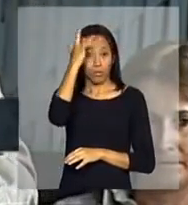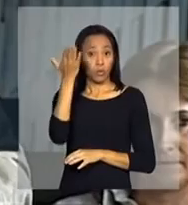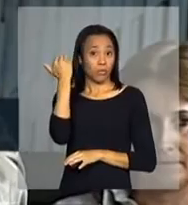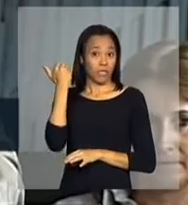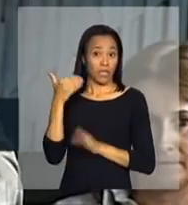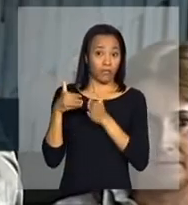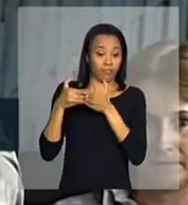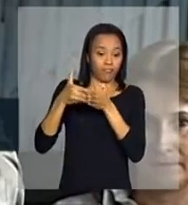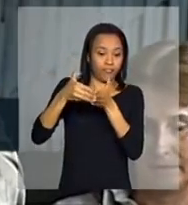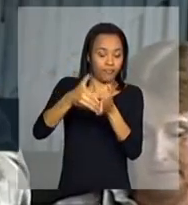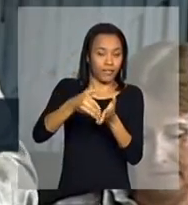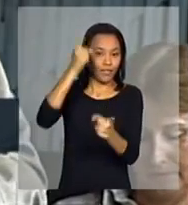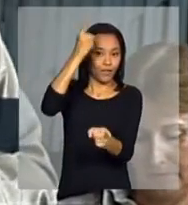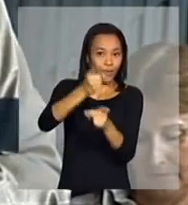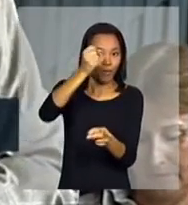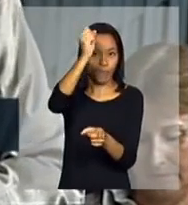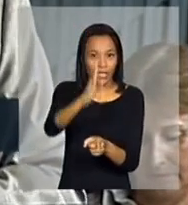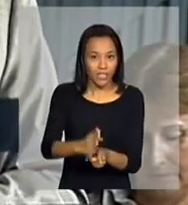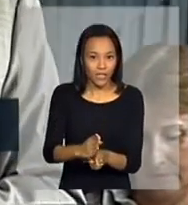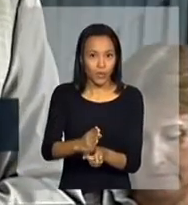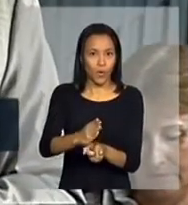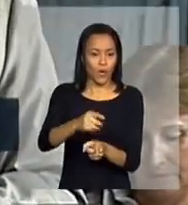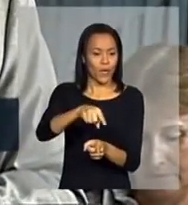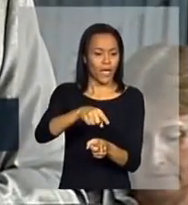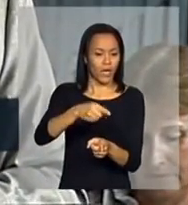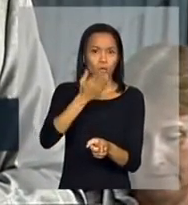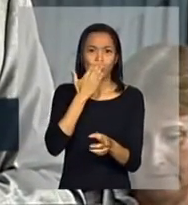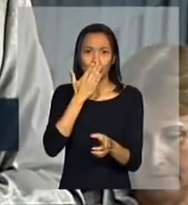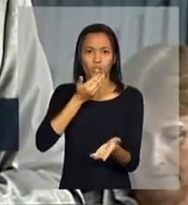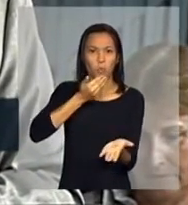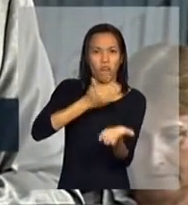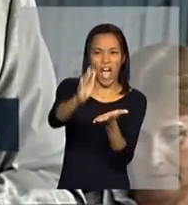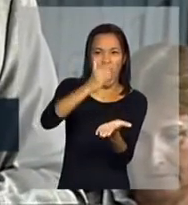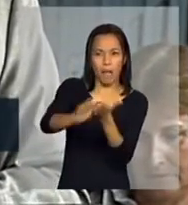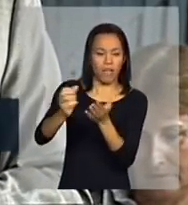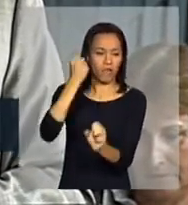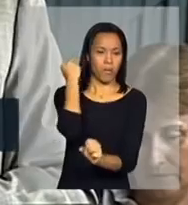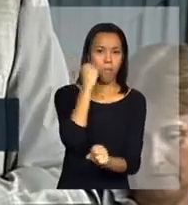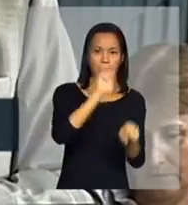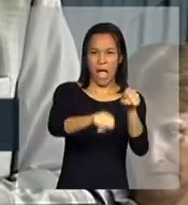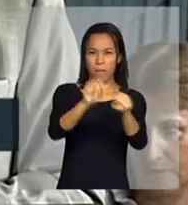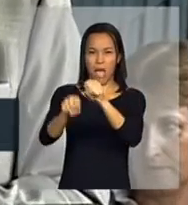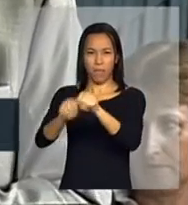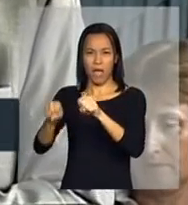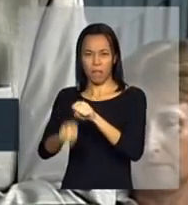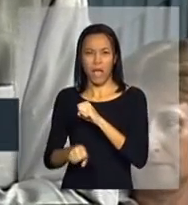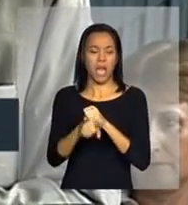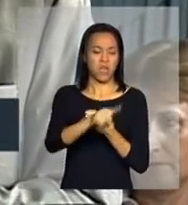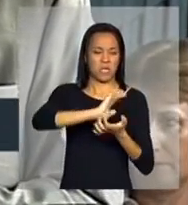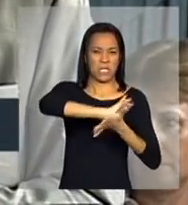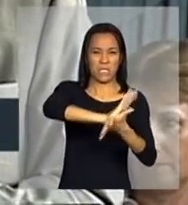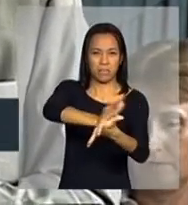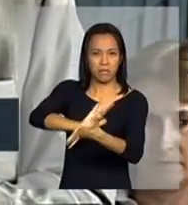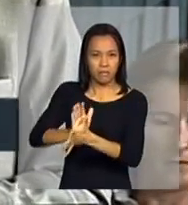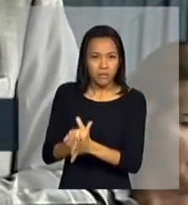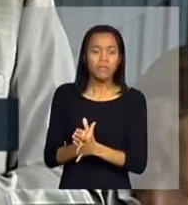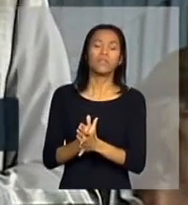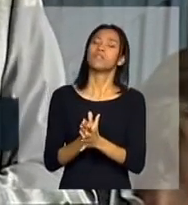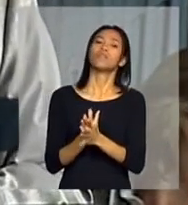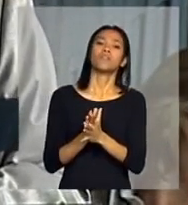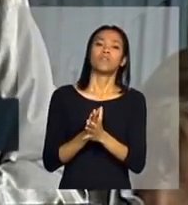originários do nosso país foram expulsos, foram dizimados, foram discriminados,